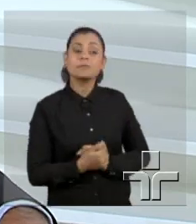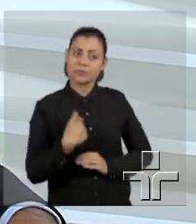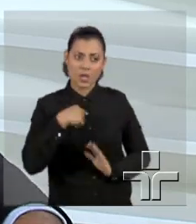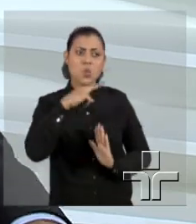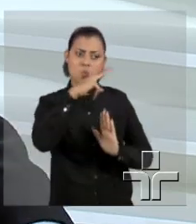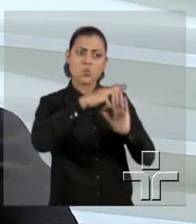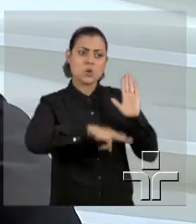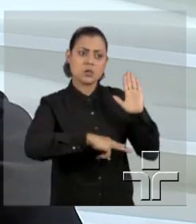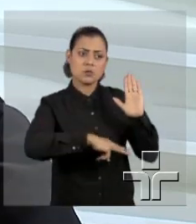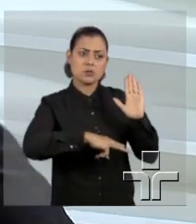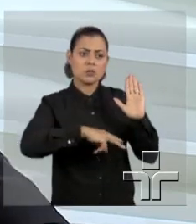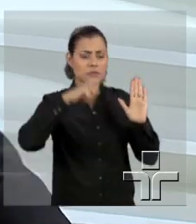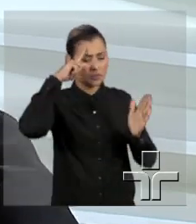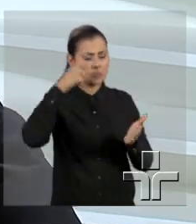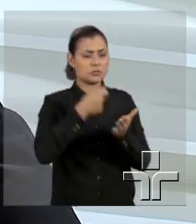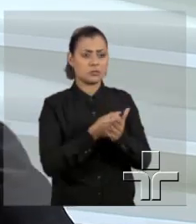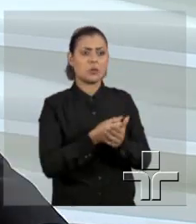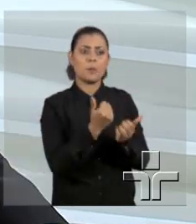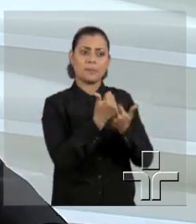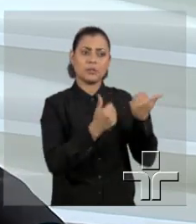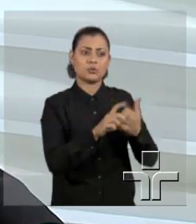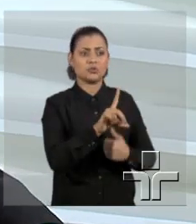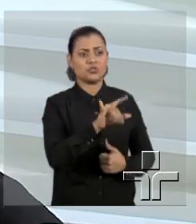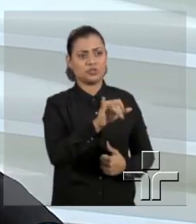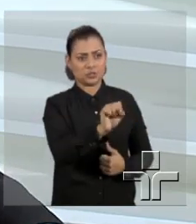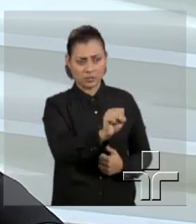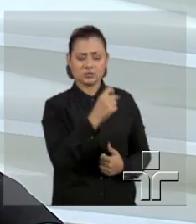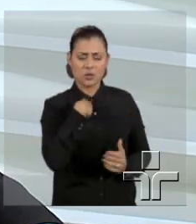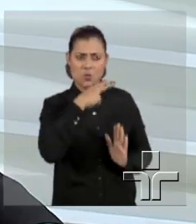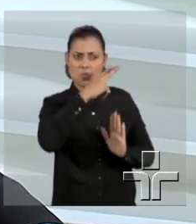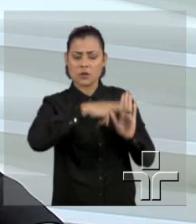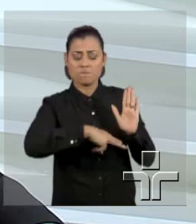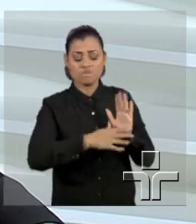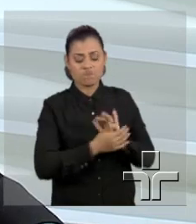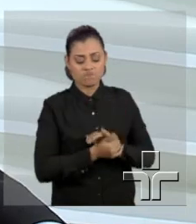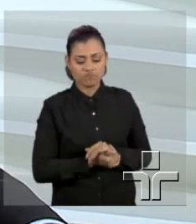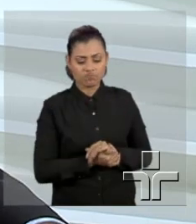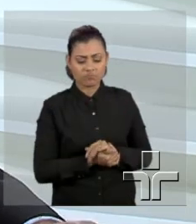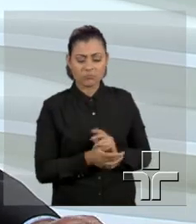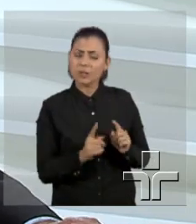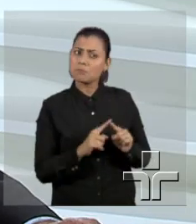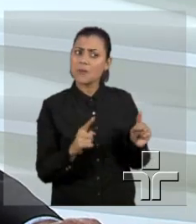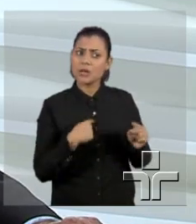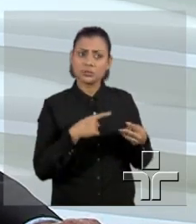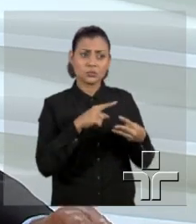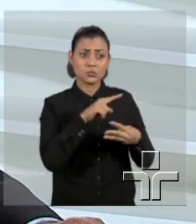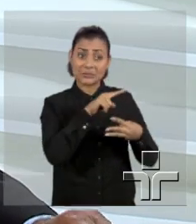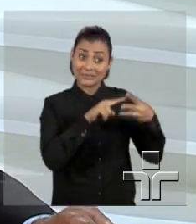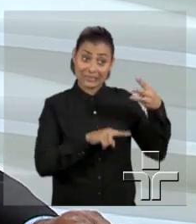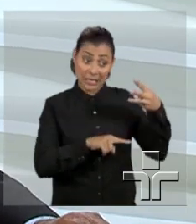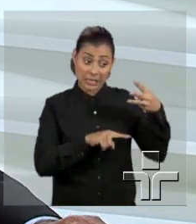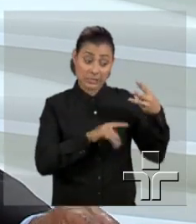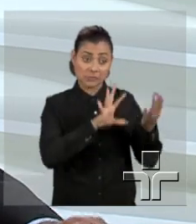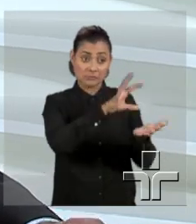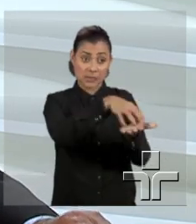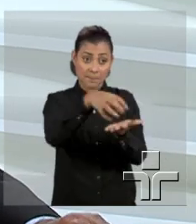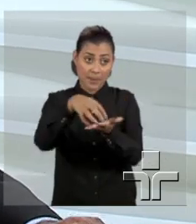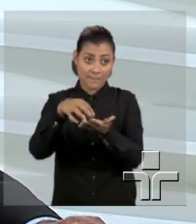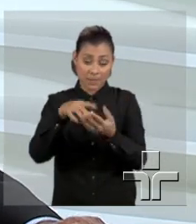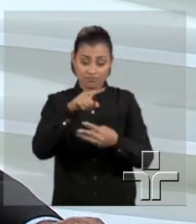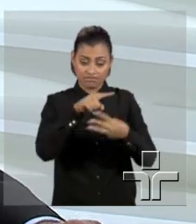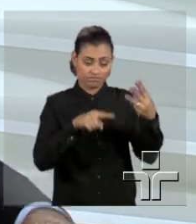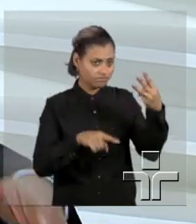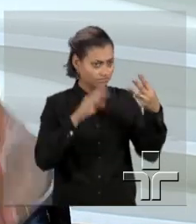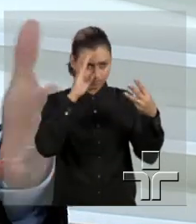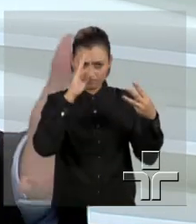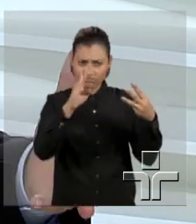do ministro Dias Toffoli. E, antes de mais nada, devo dizer que esses 3 órgãos eminentes